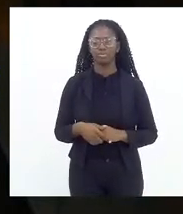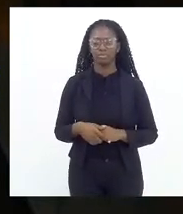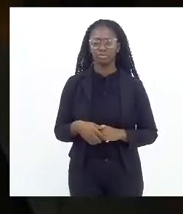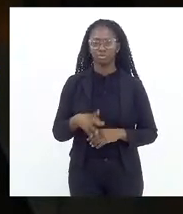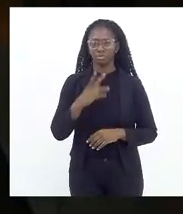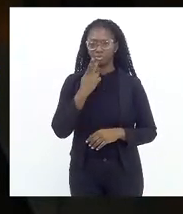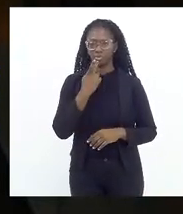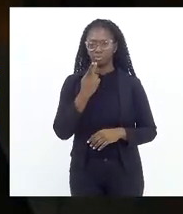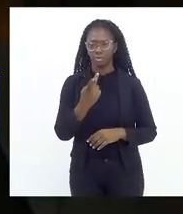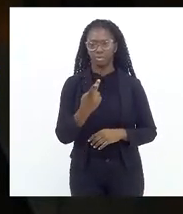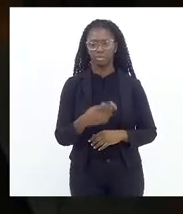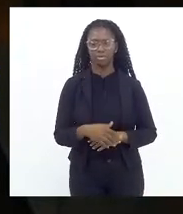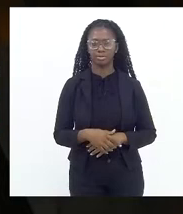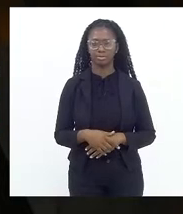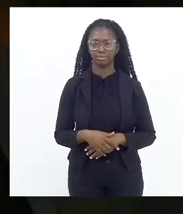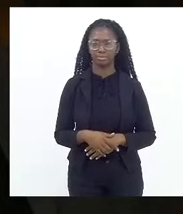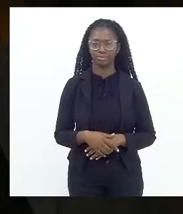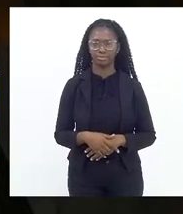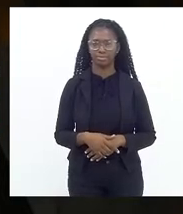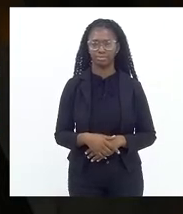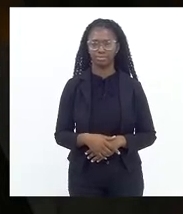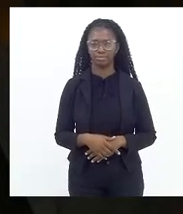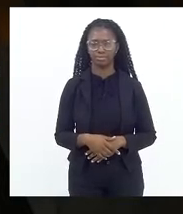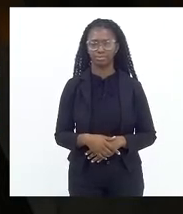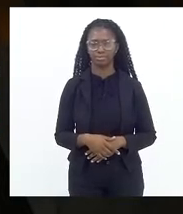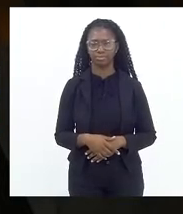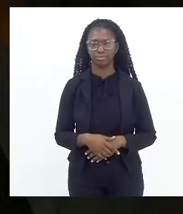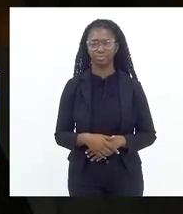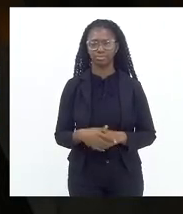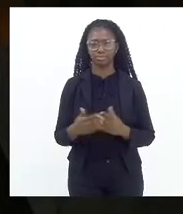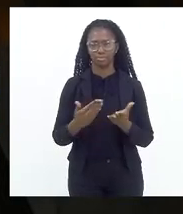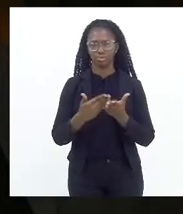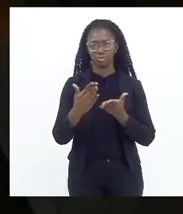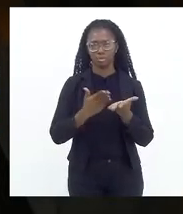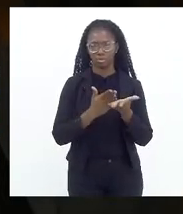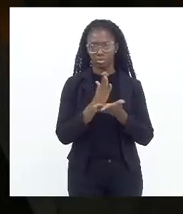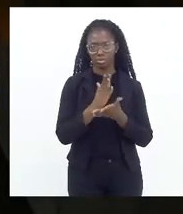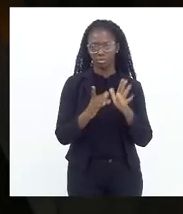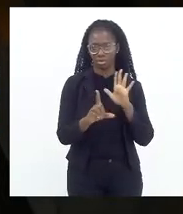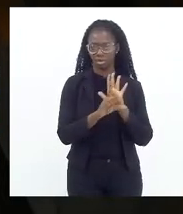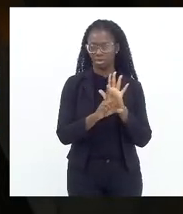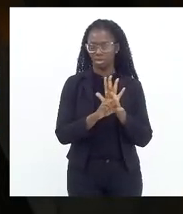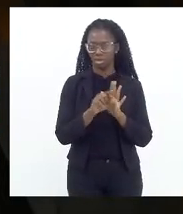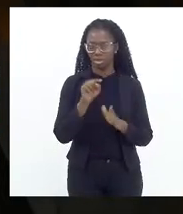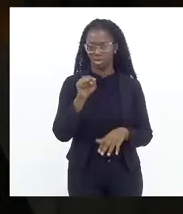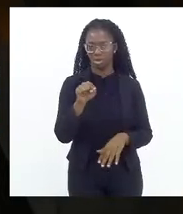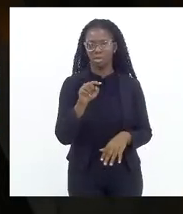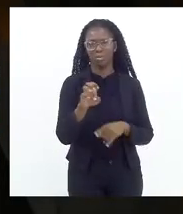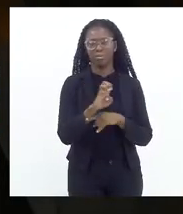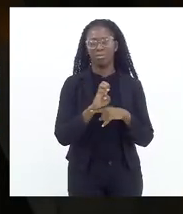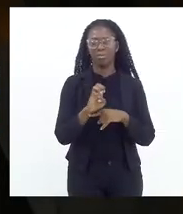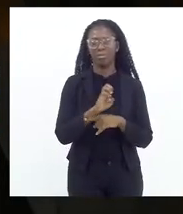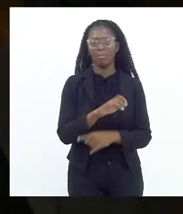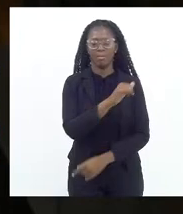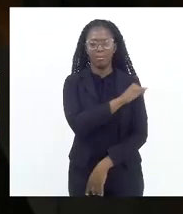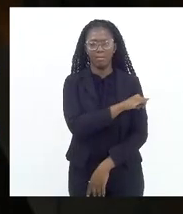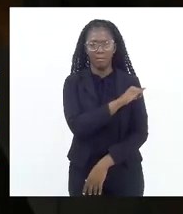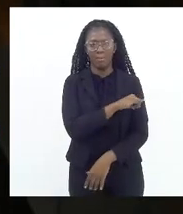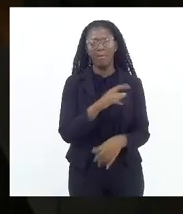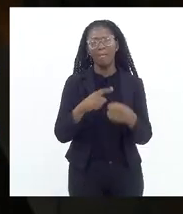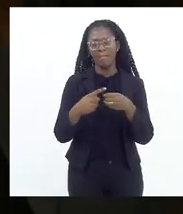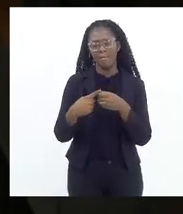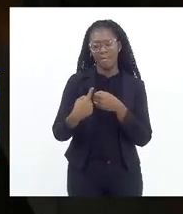que, a partir da aprovação dessa lei, o Estado do Rio de Janeiro e os